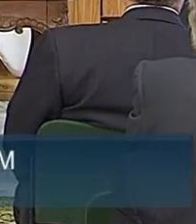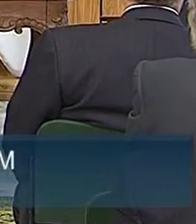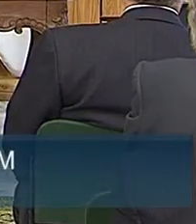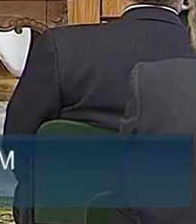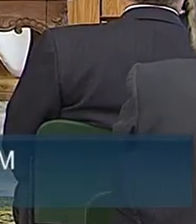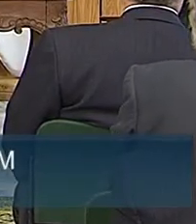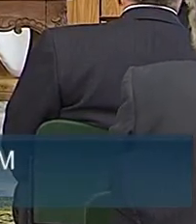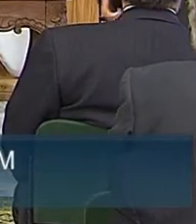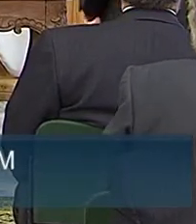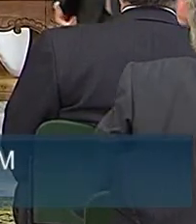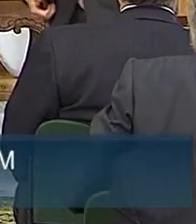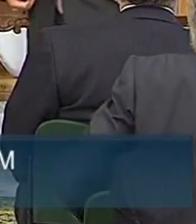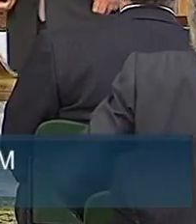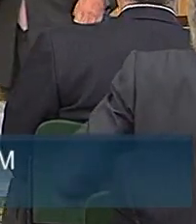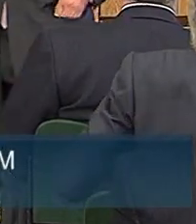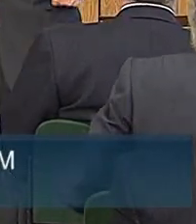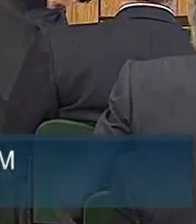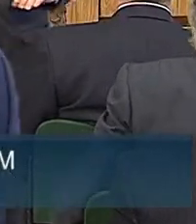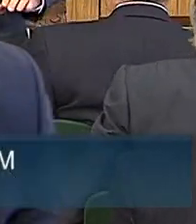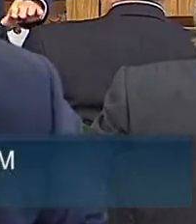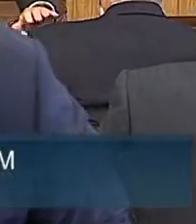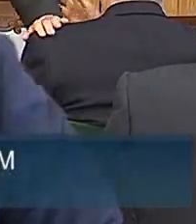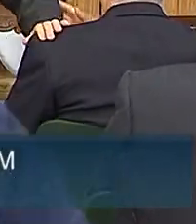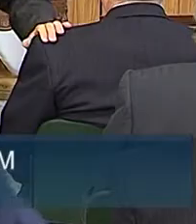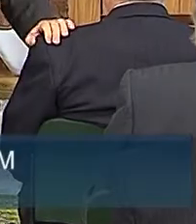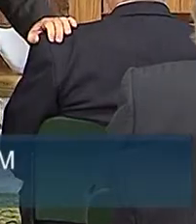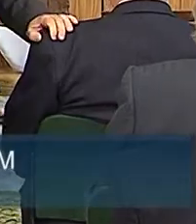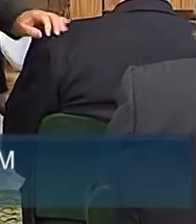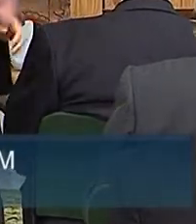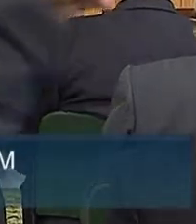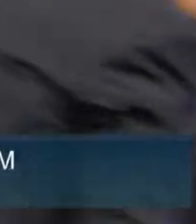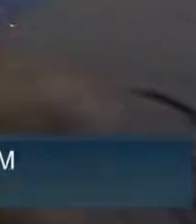Com a palavra, a presidenta da República, Dilma Rousseff.